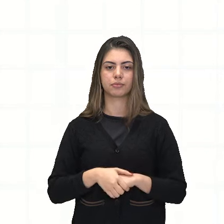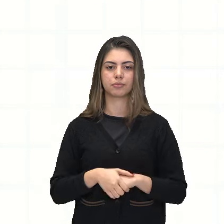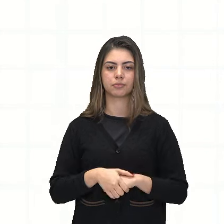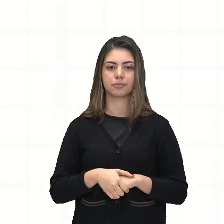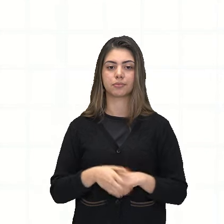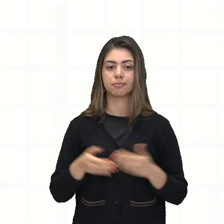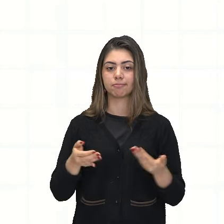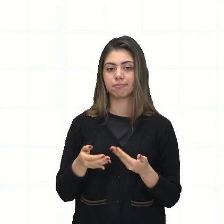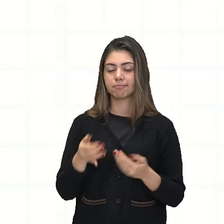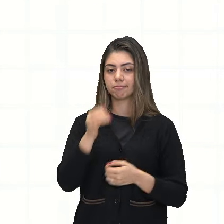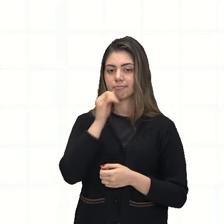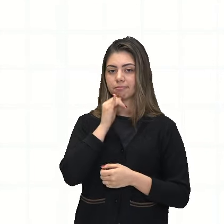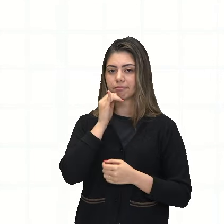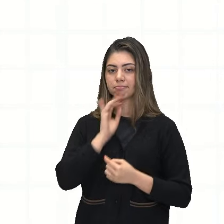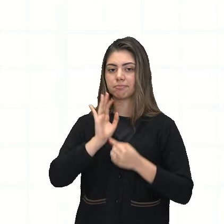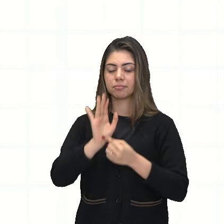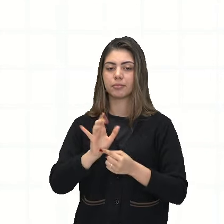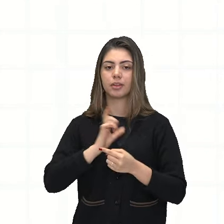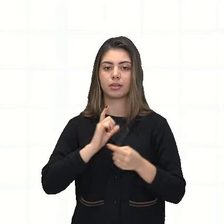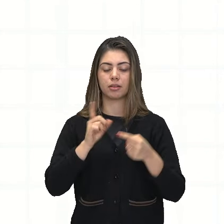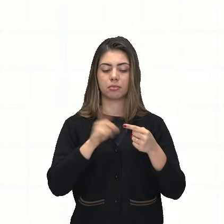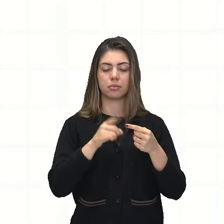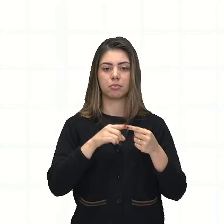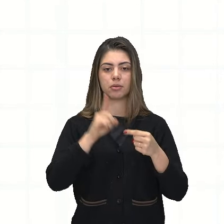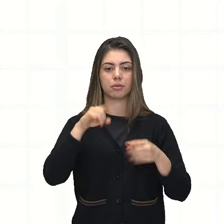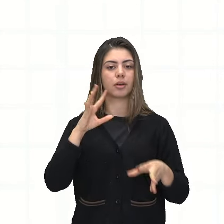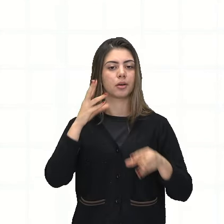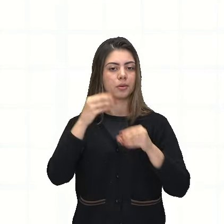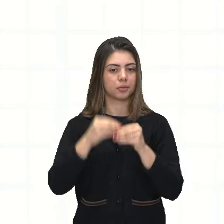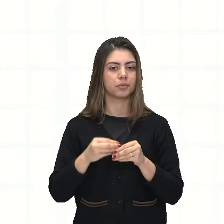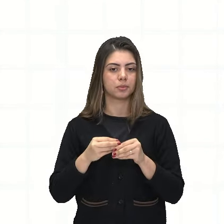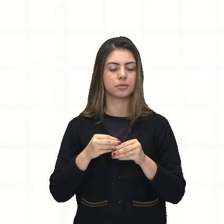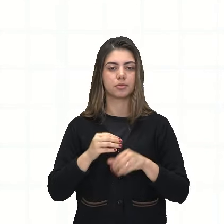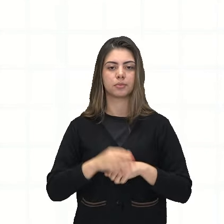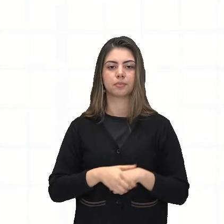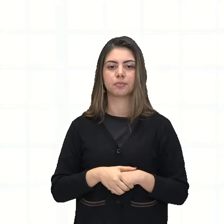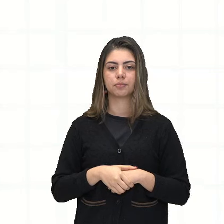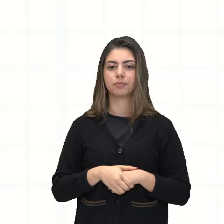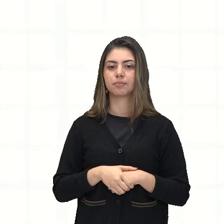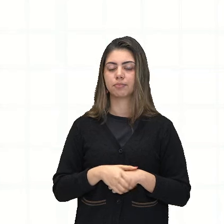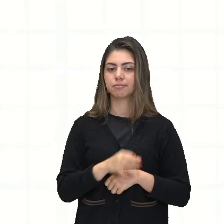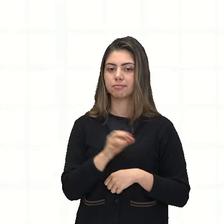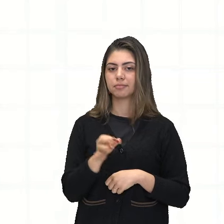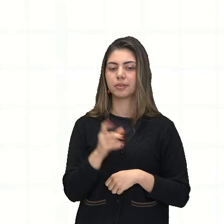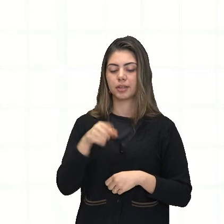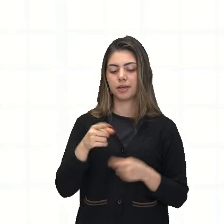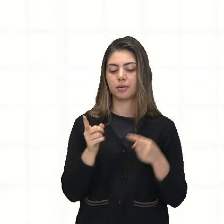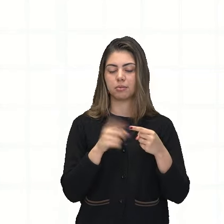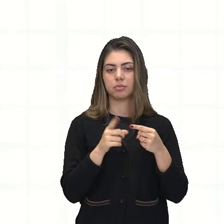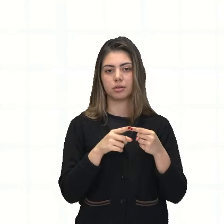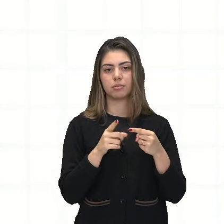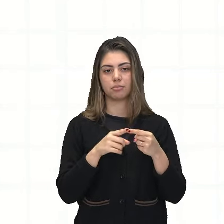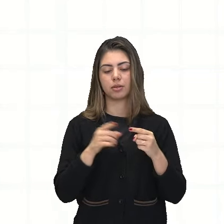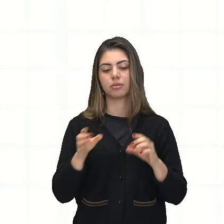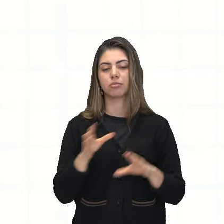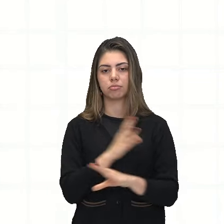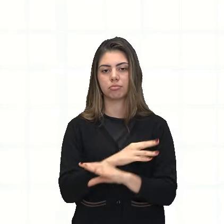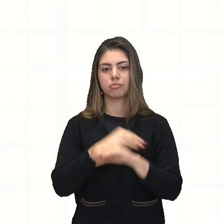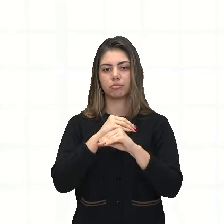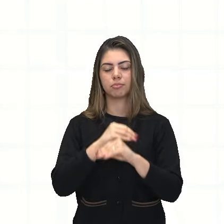Exemplo textual, ideia de conclusão. Aqui interligando o nosso primeiro elemento de conexão.